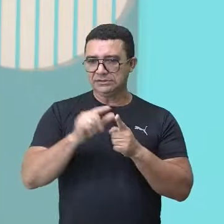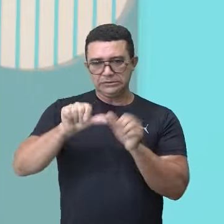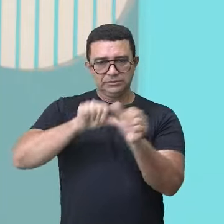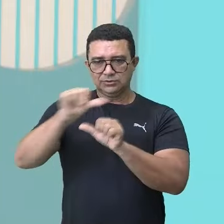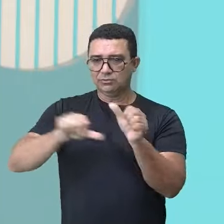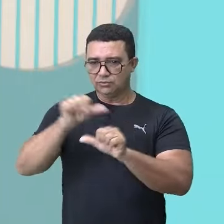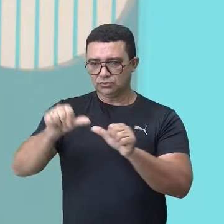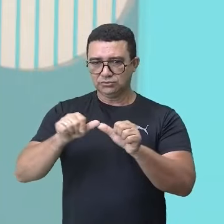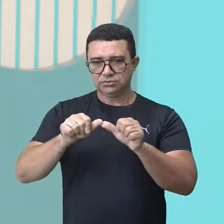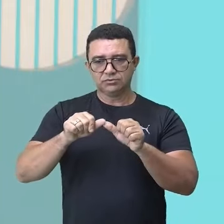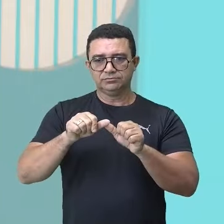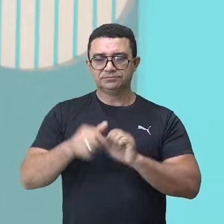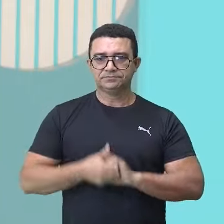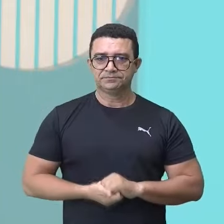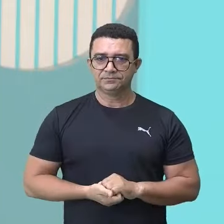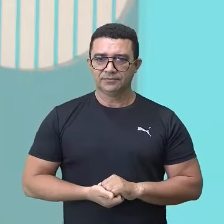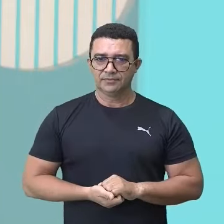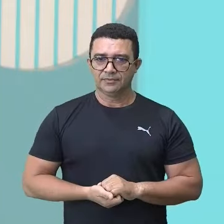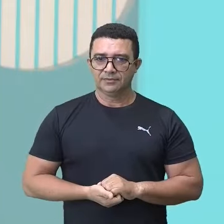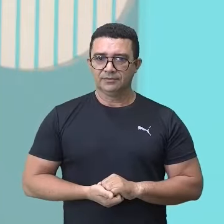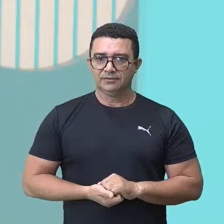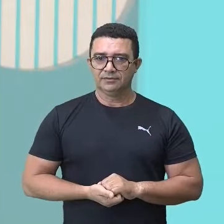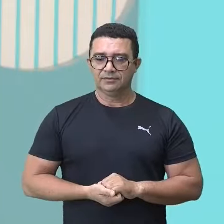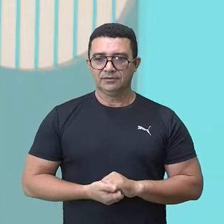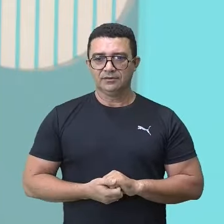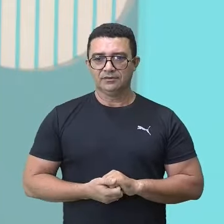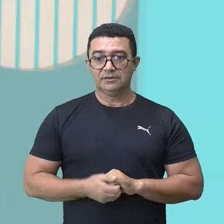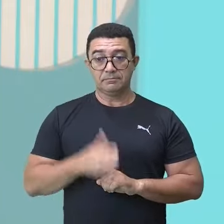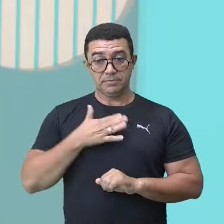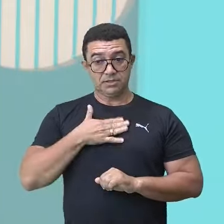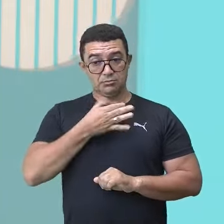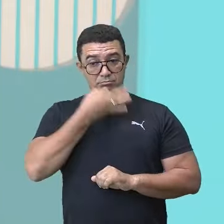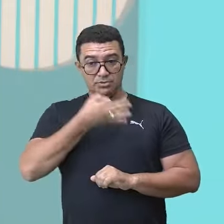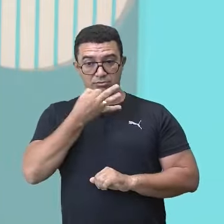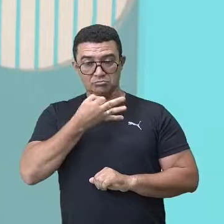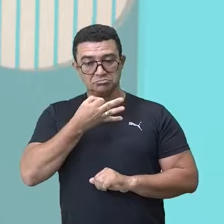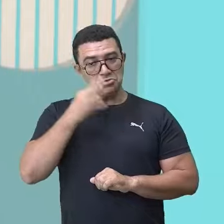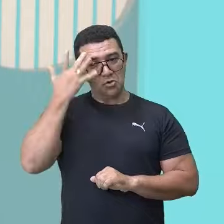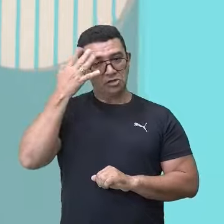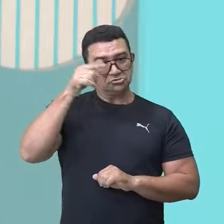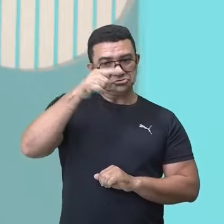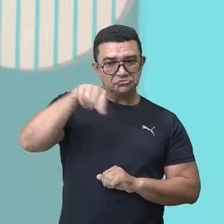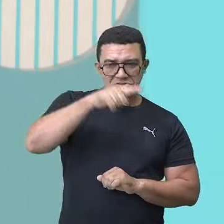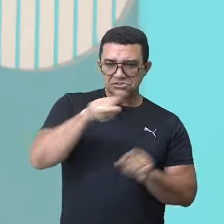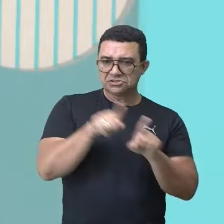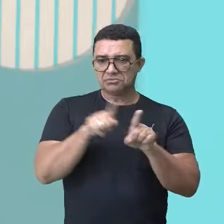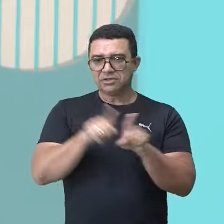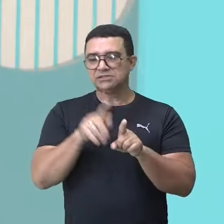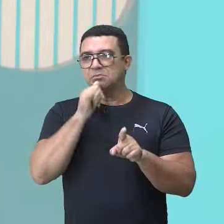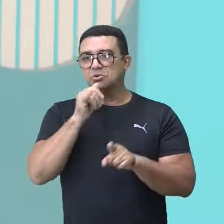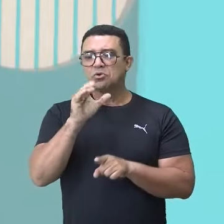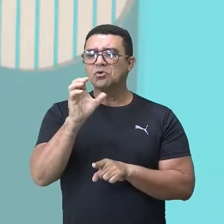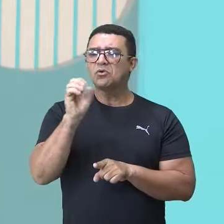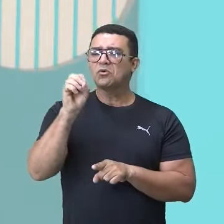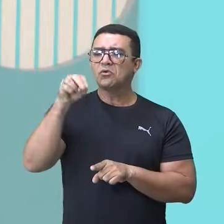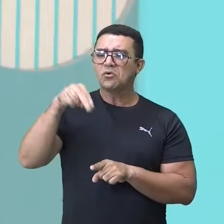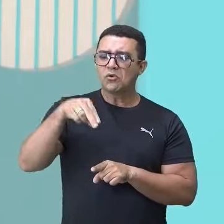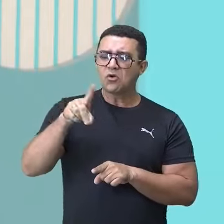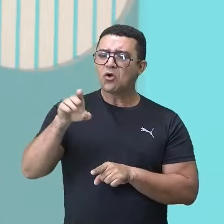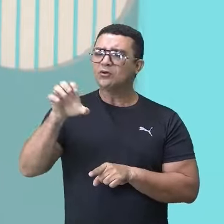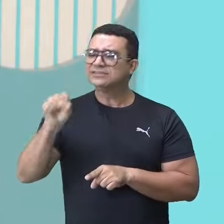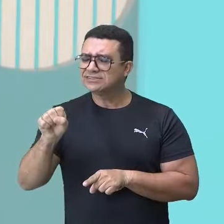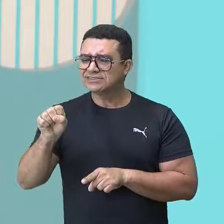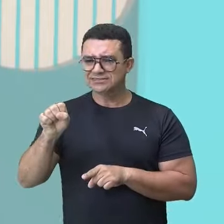é invariável e eu também eu eu acho não sei pode ser que você não fale por aí ondes ondes está